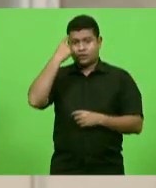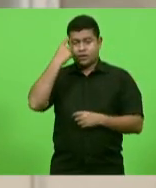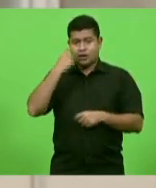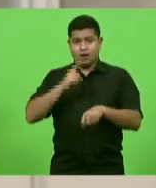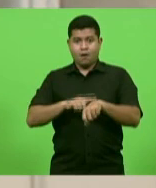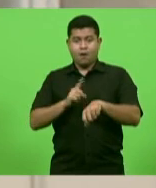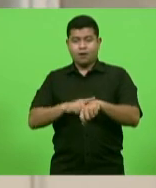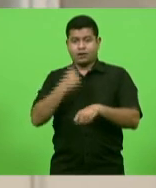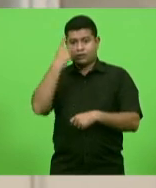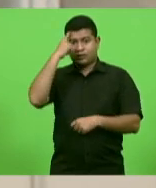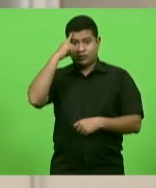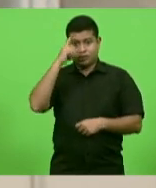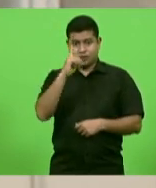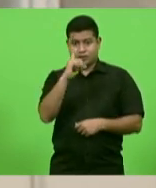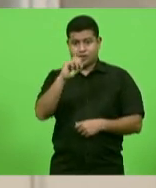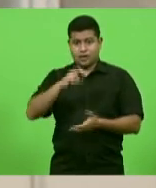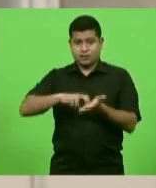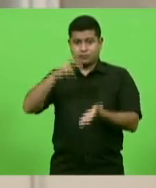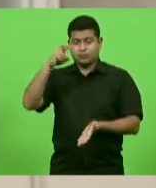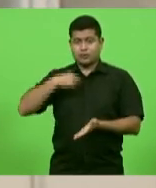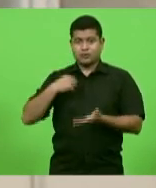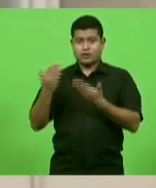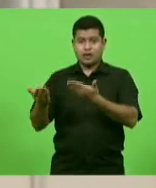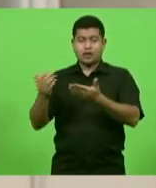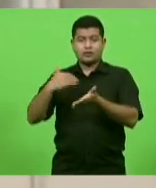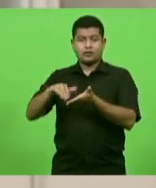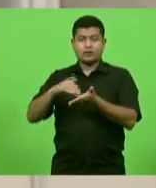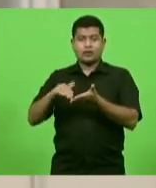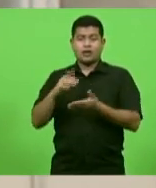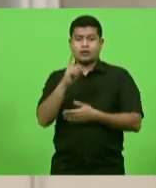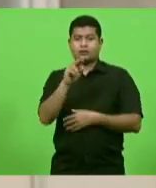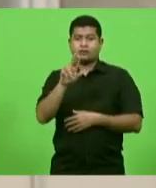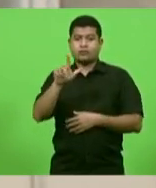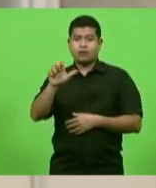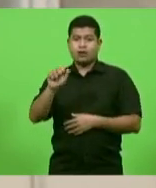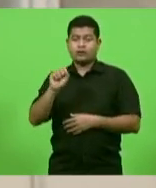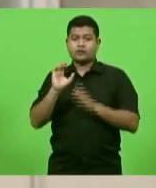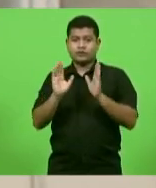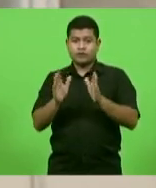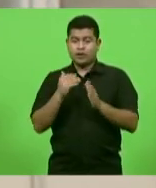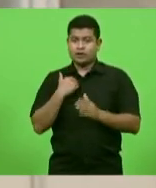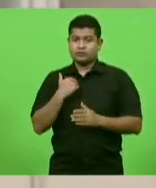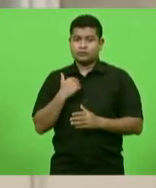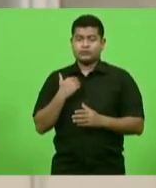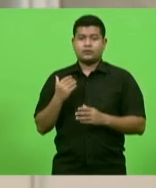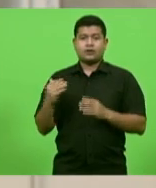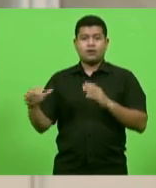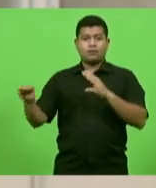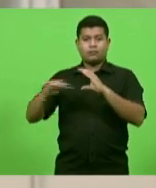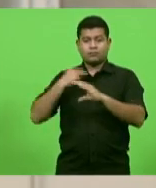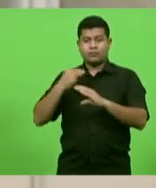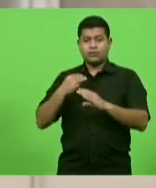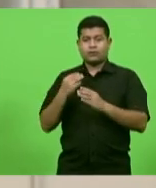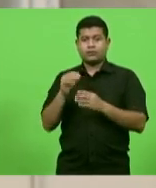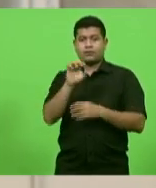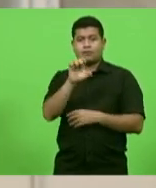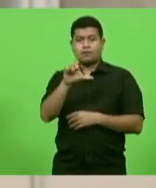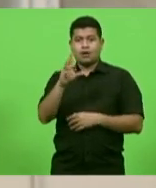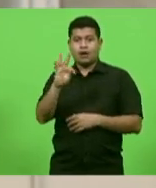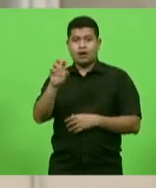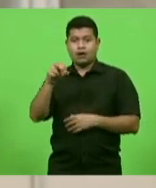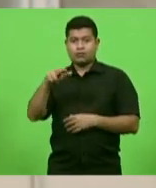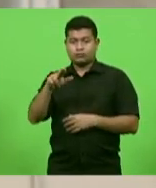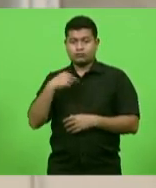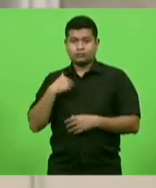Douglas me liga e em seguida ele já compartilhe a mensagem do Elton pedindo ajuda e Jesus seguinte como